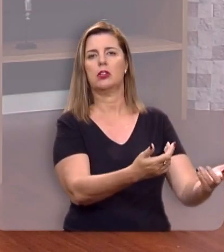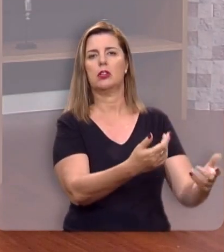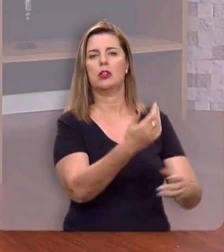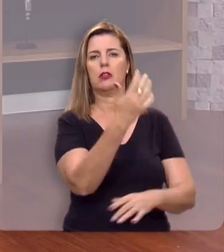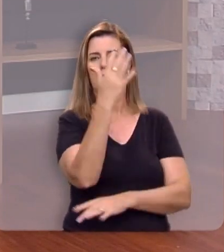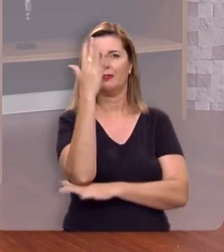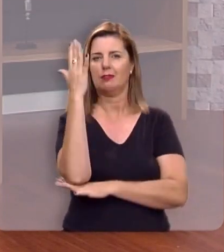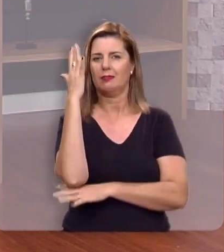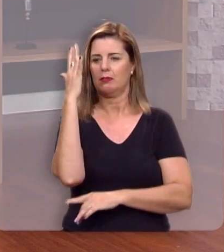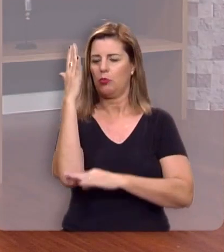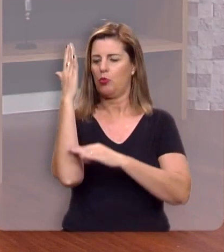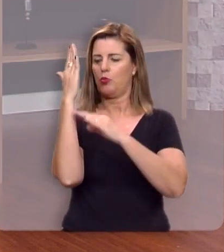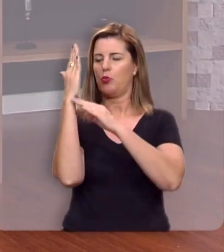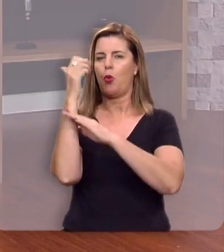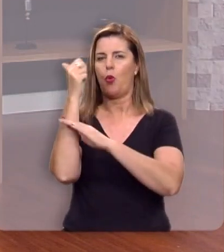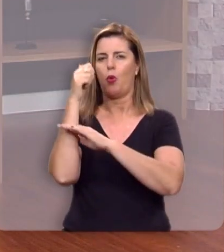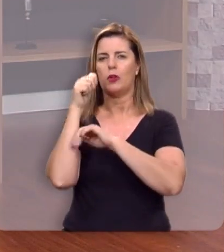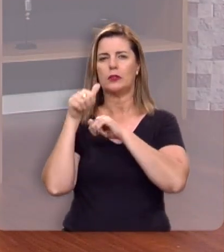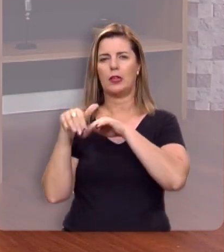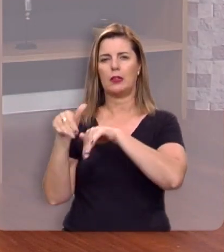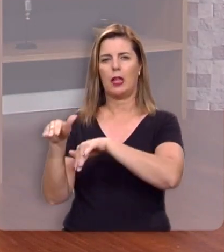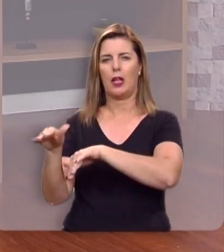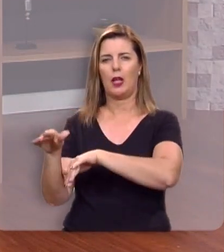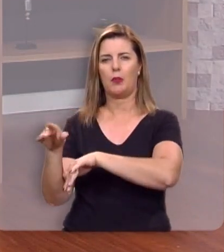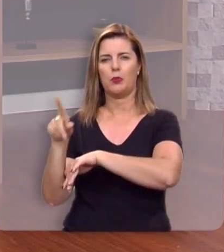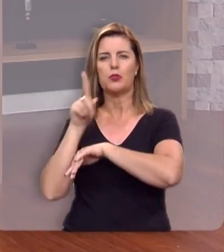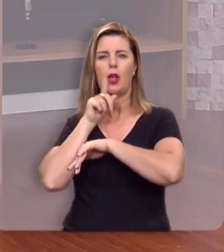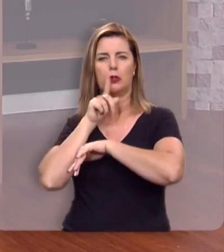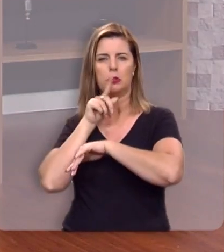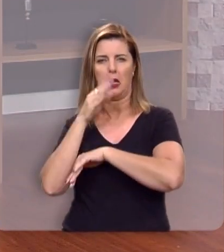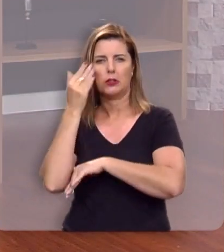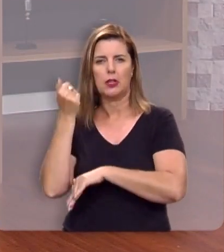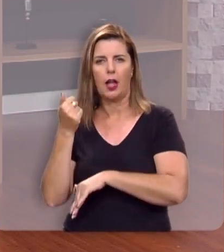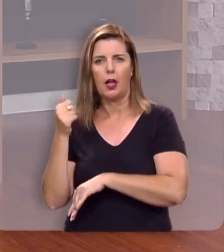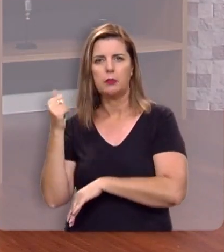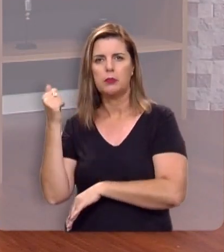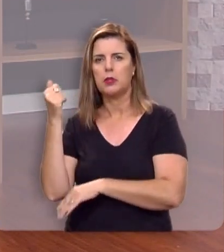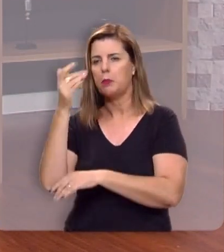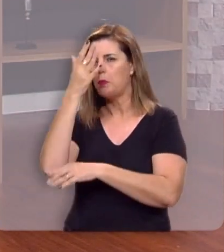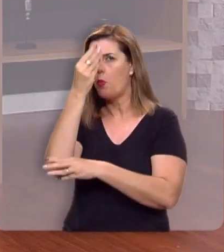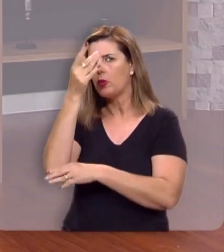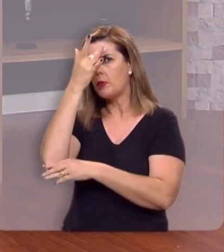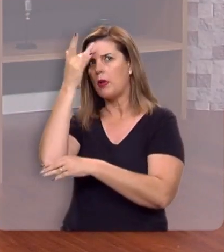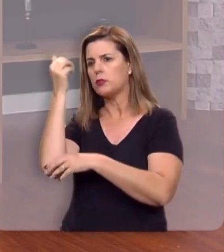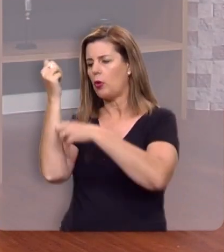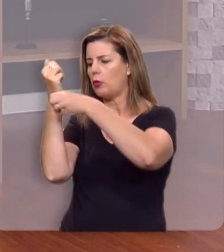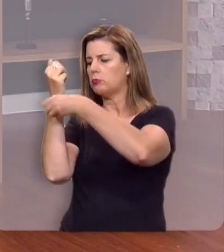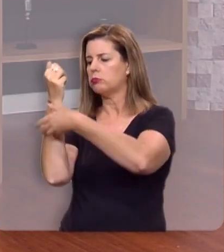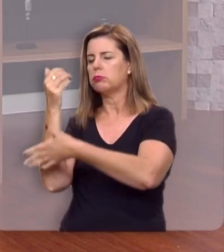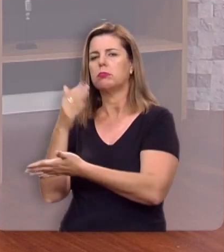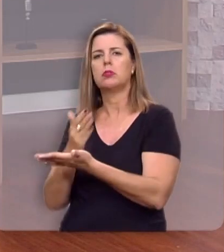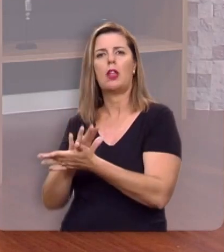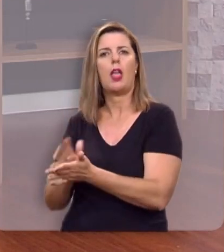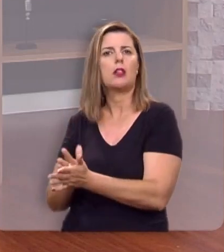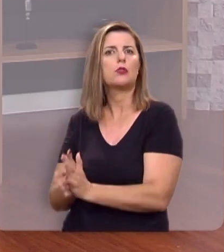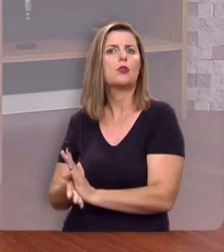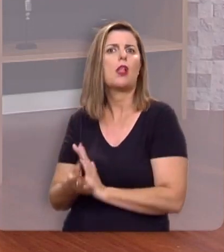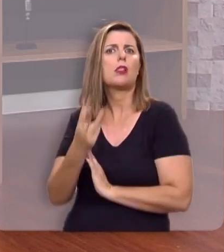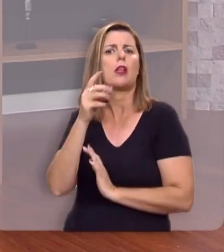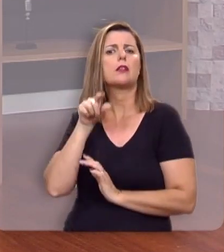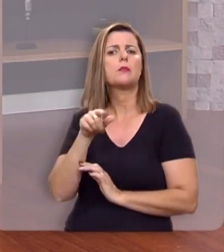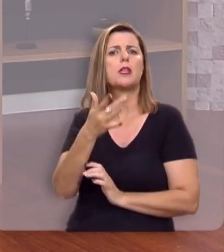Torres Gêmeas, no dia 11 de setembro de 2001, ali, temperaturas altíssimas, de mais de